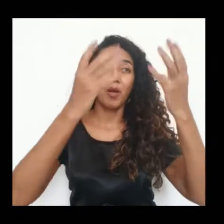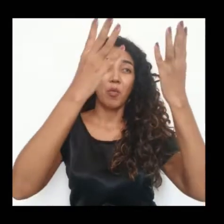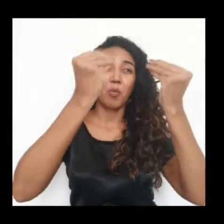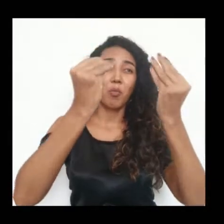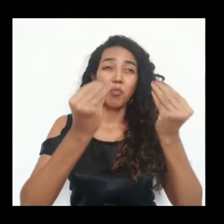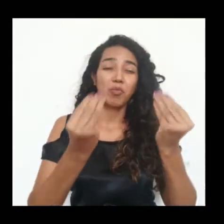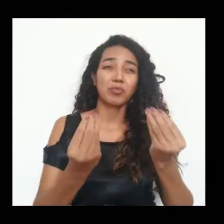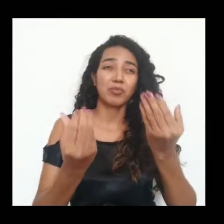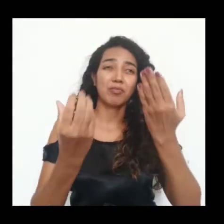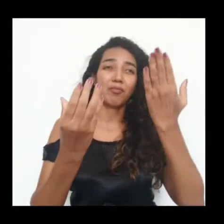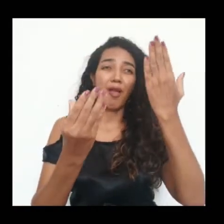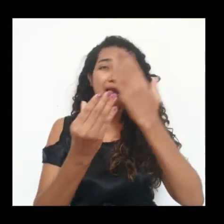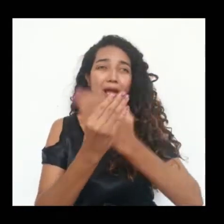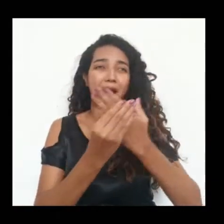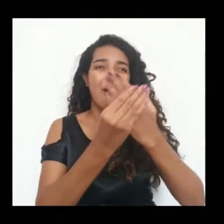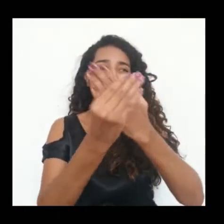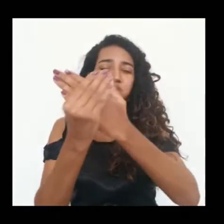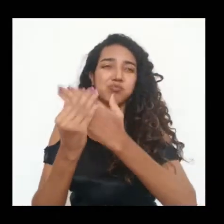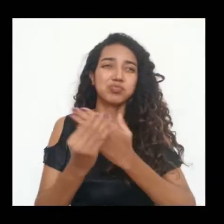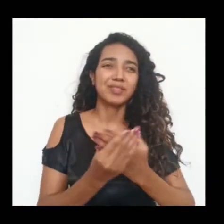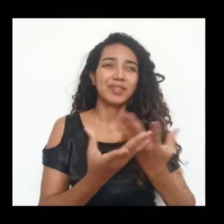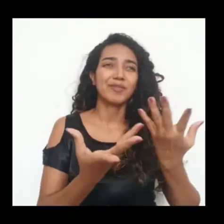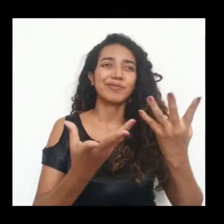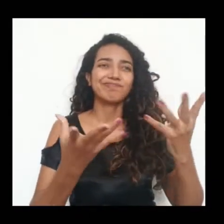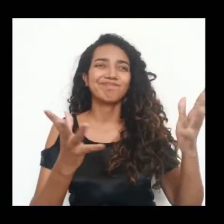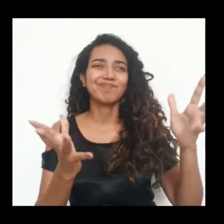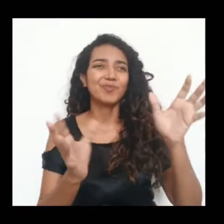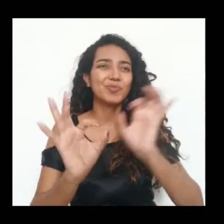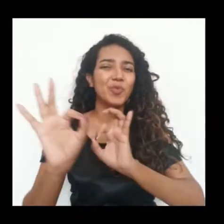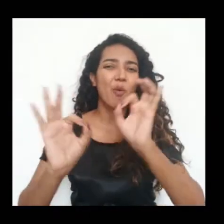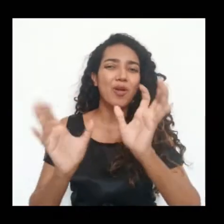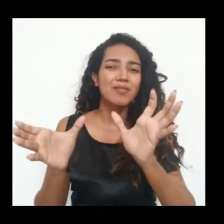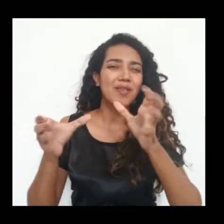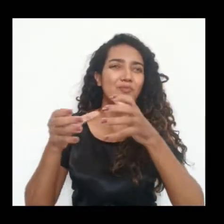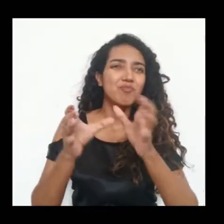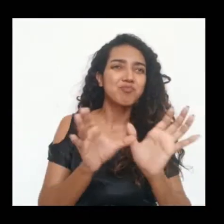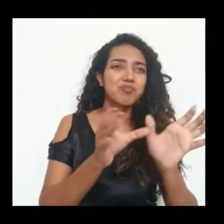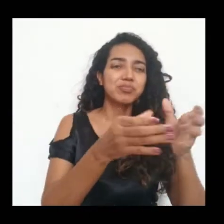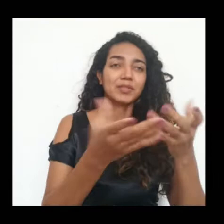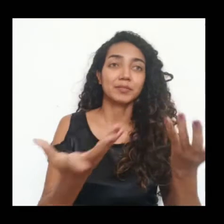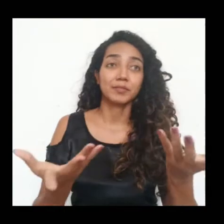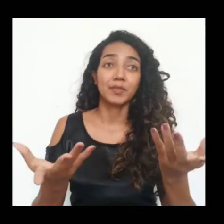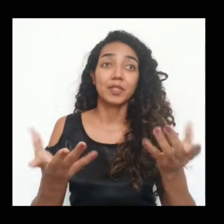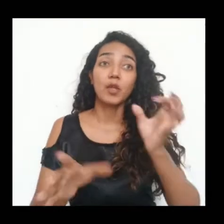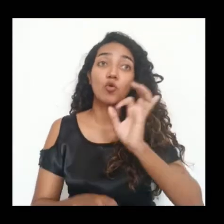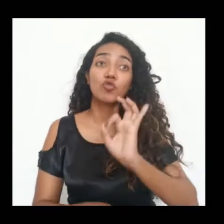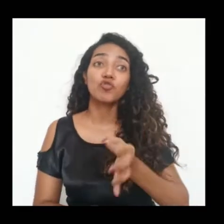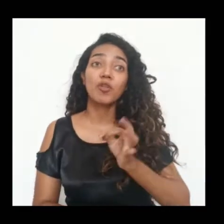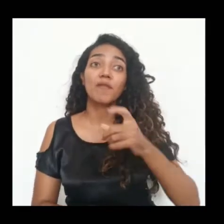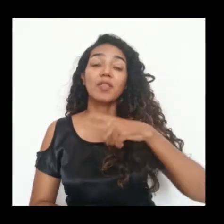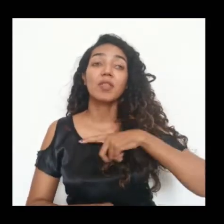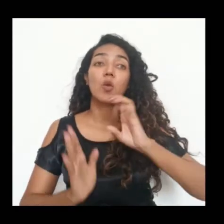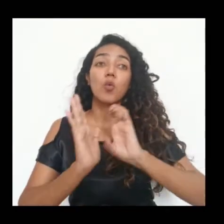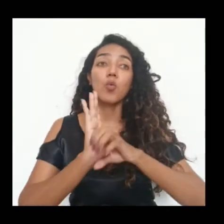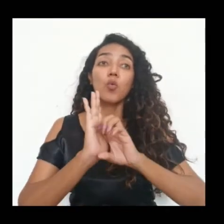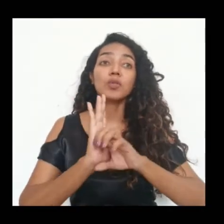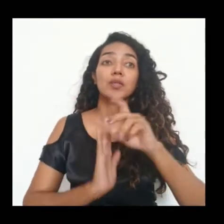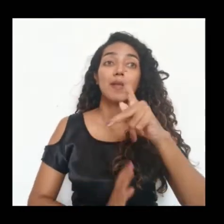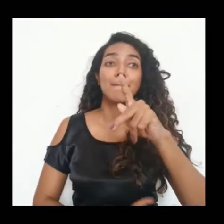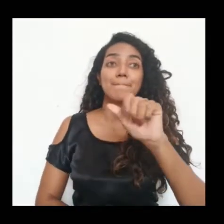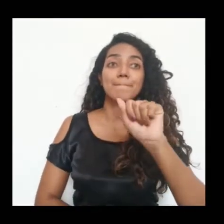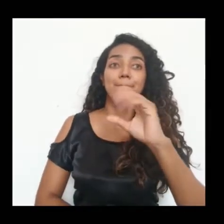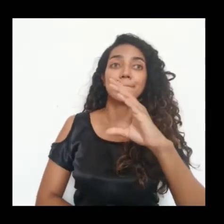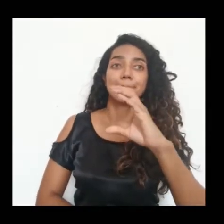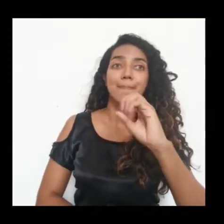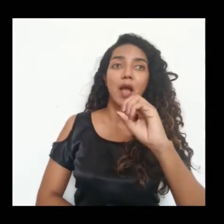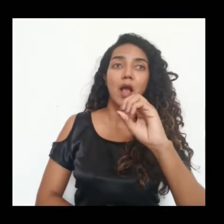estão agrupados, que estão dentro de um mesmo diretório. Em Java existe o conceito de pacotes. O pacote ele surge como uma